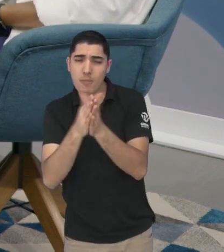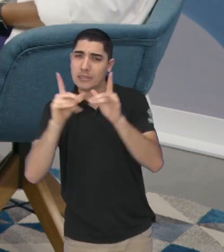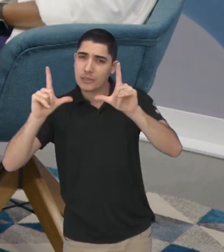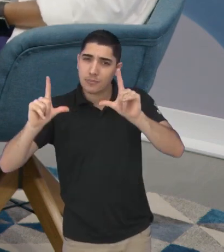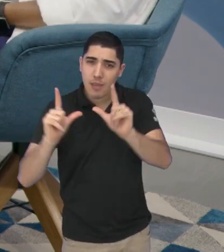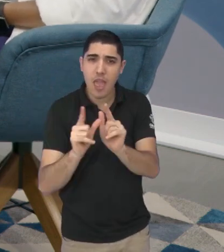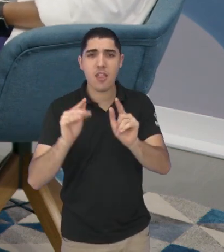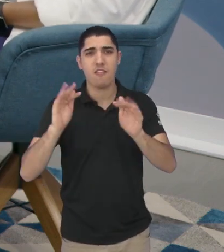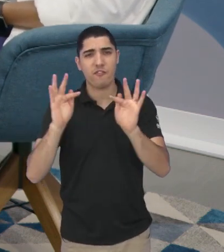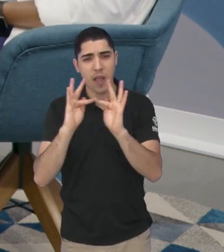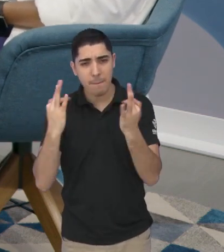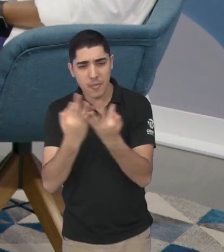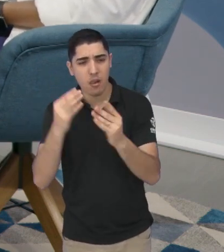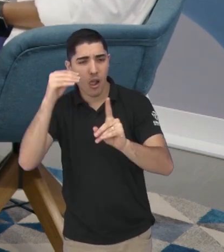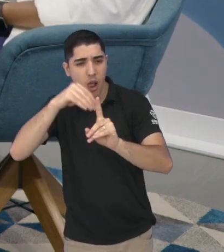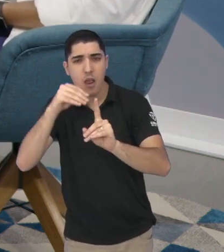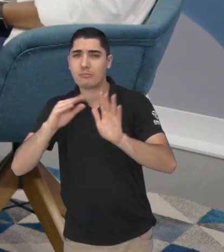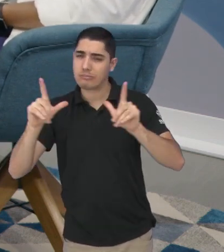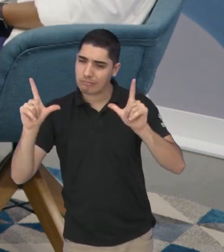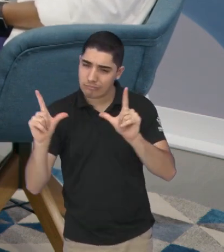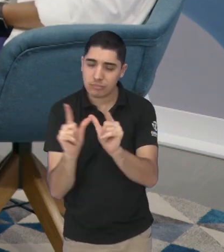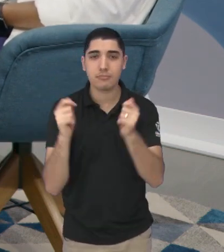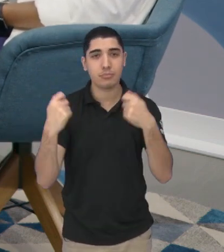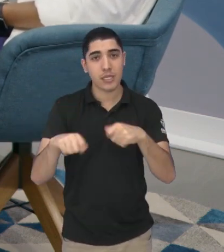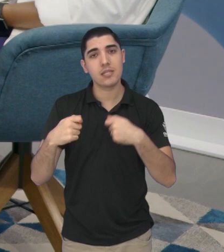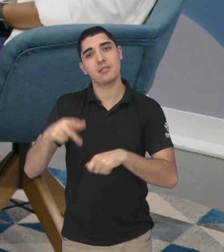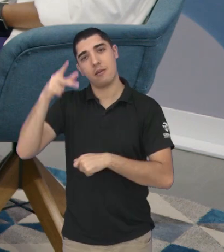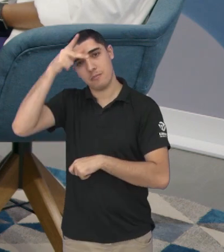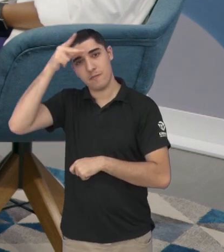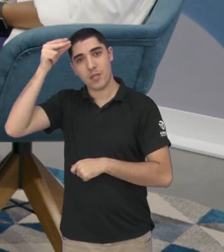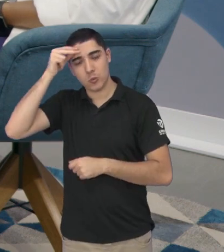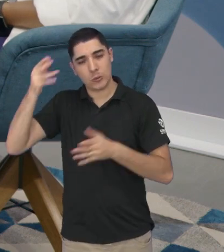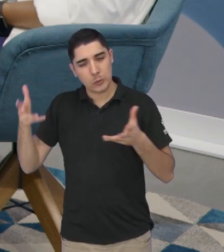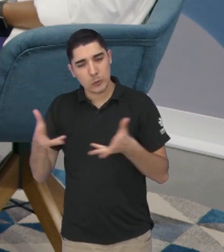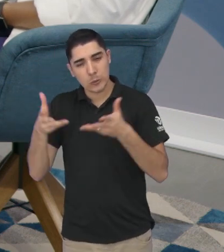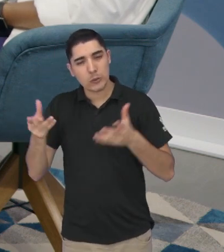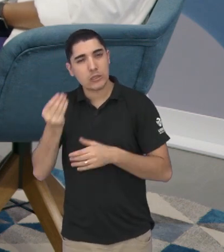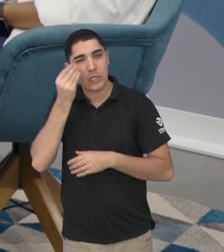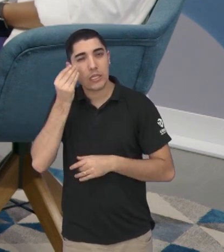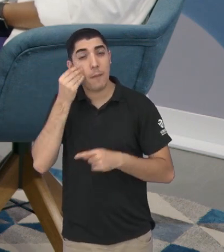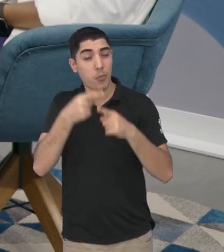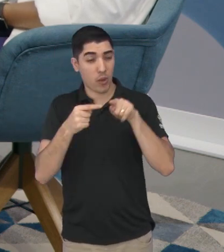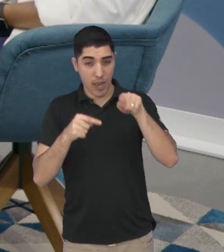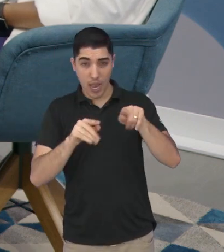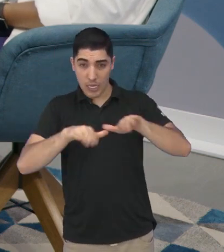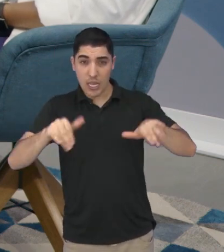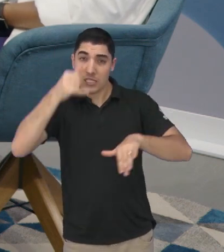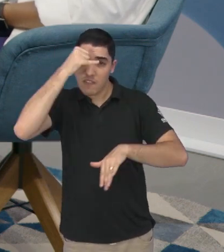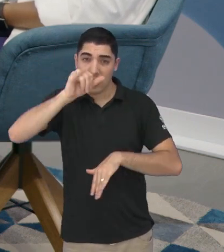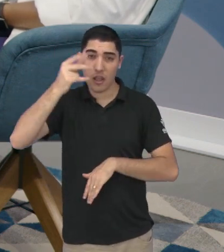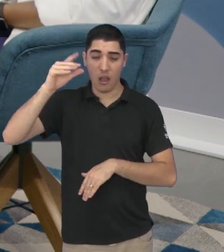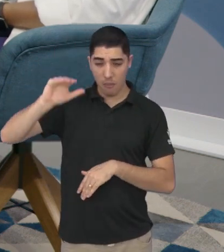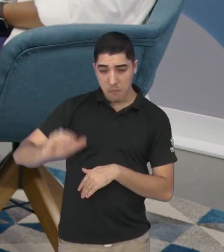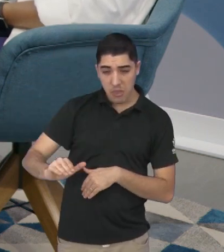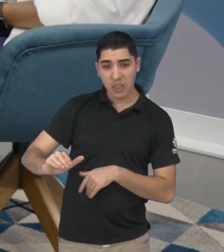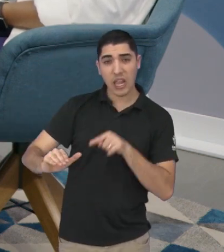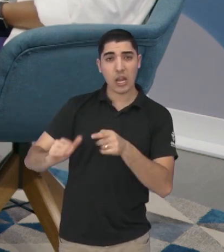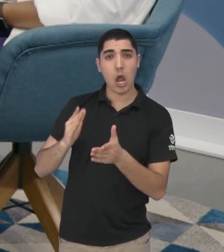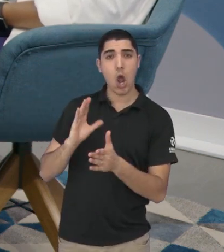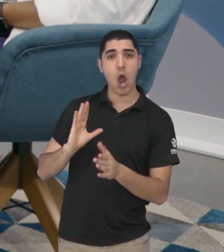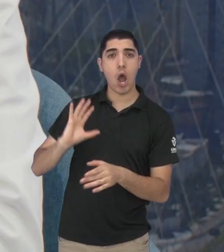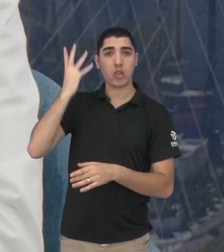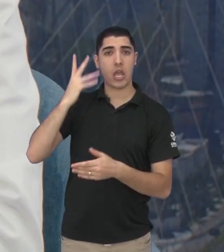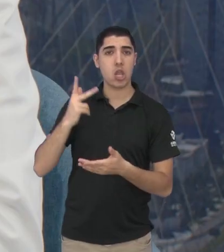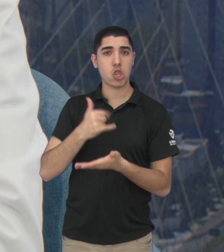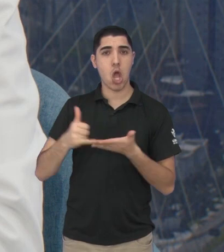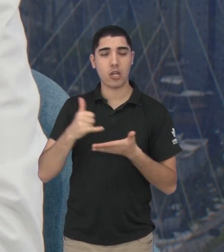superior, para que a gente não tenha casos como esse, né, tristes, de crianças tendo sua infância, né, levada. A droga,